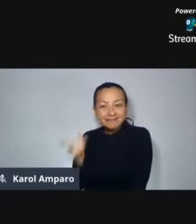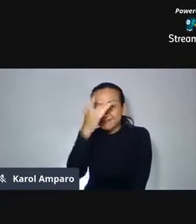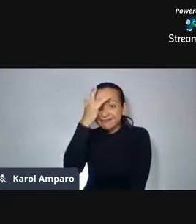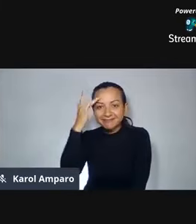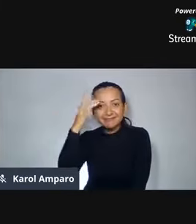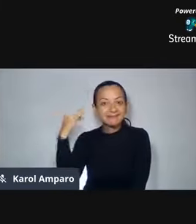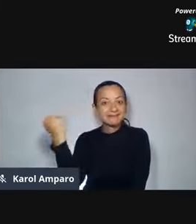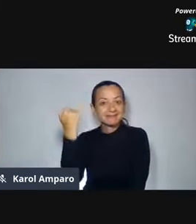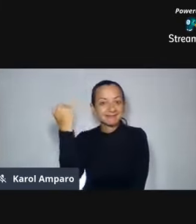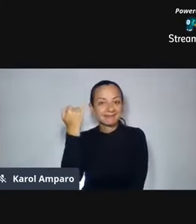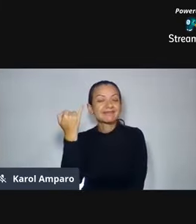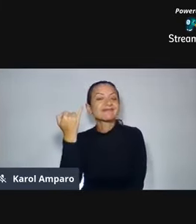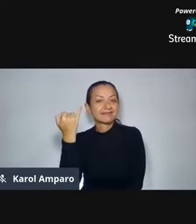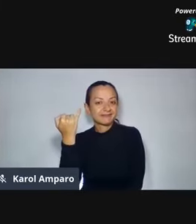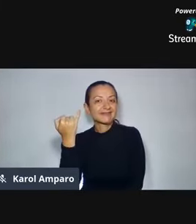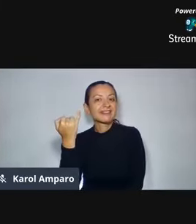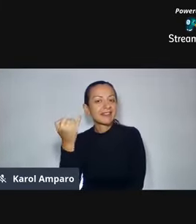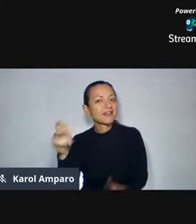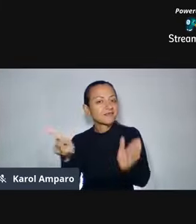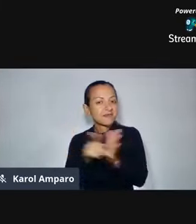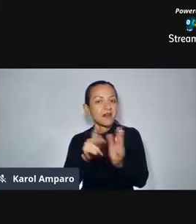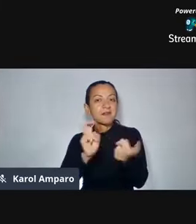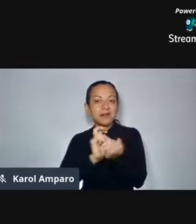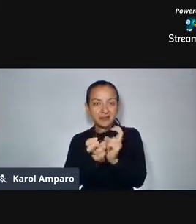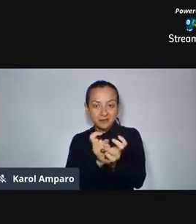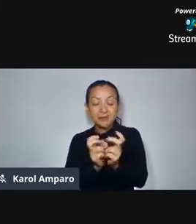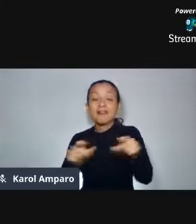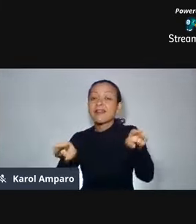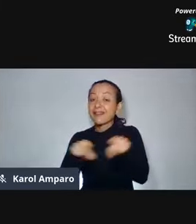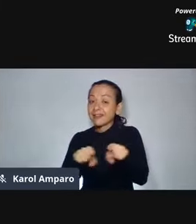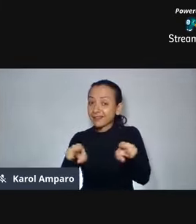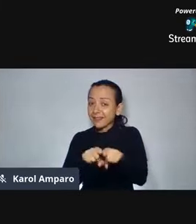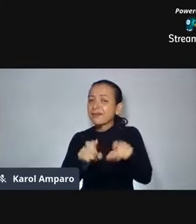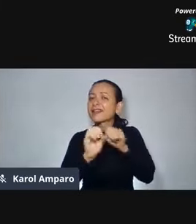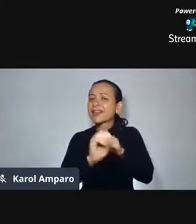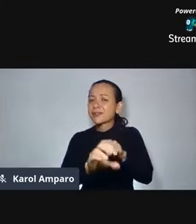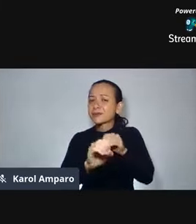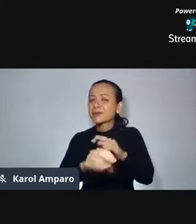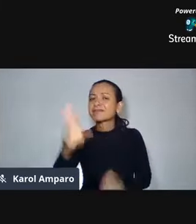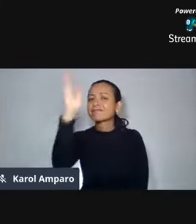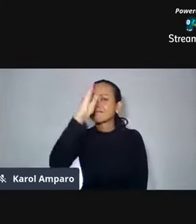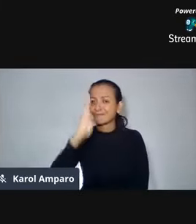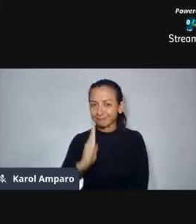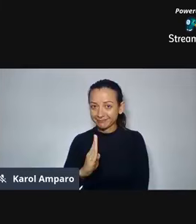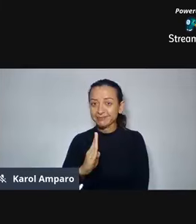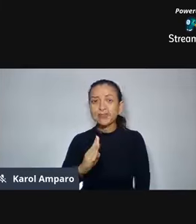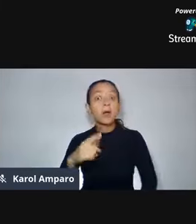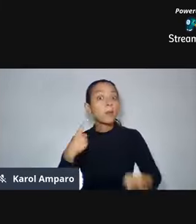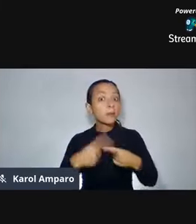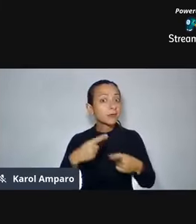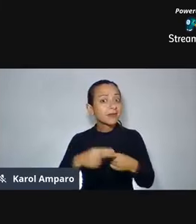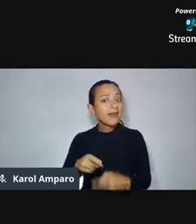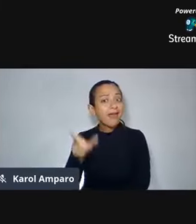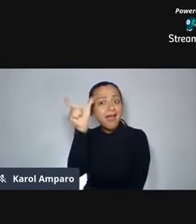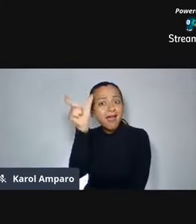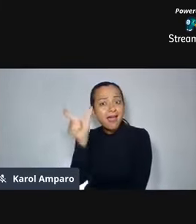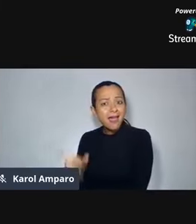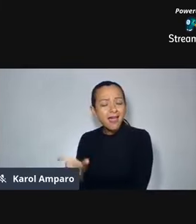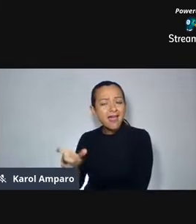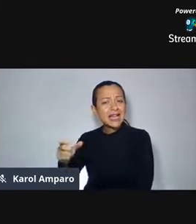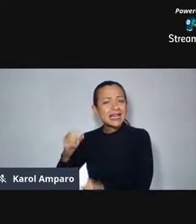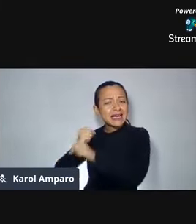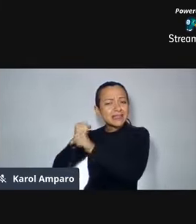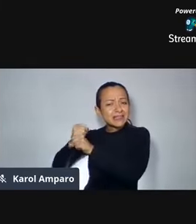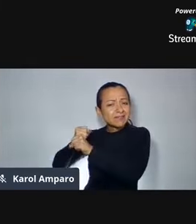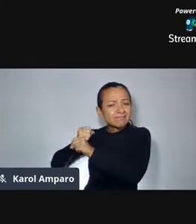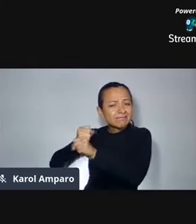da capoeira e da educação do Brasil. Sim, porque há mais de 40 anos, esse grande